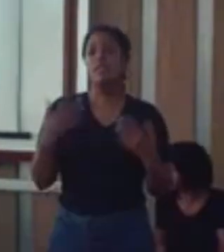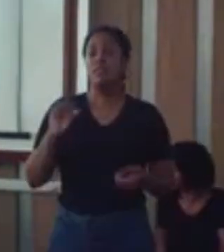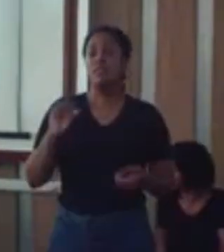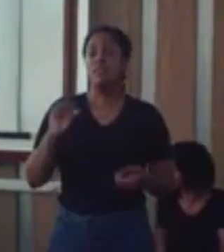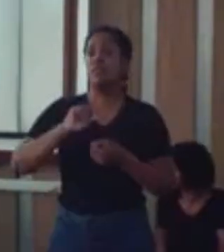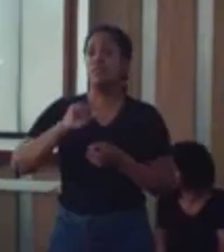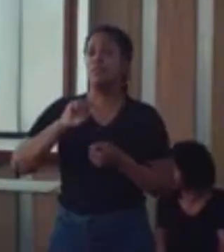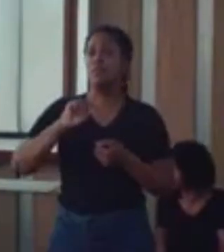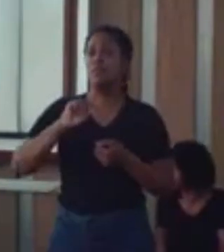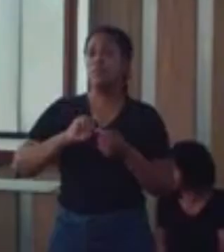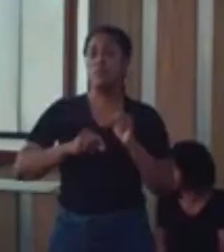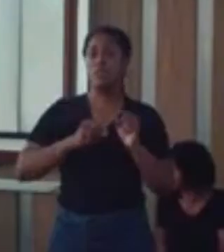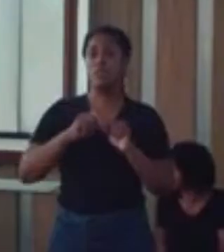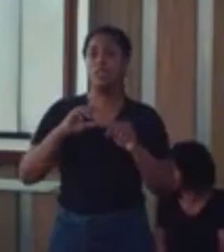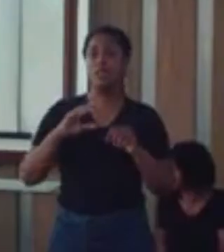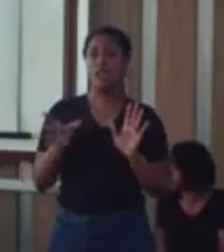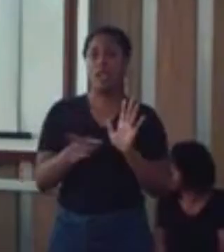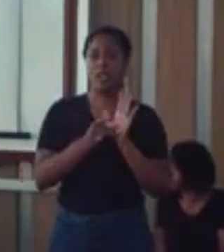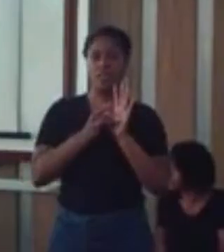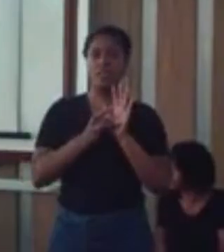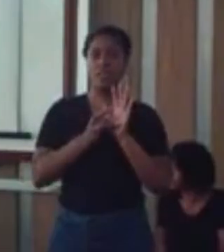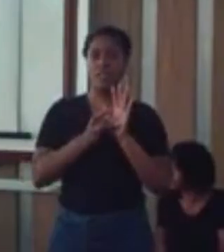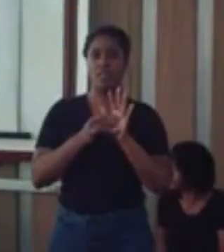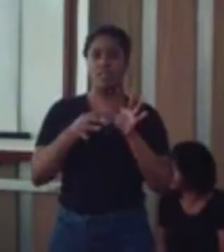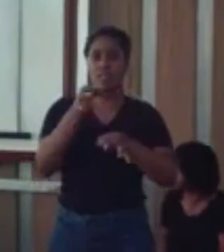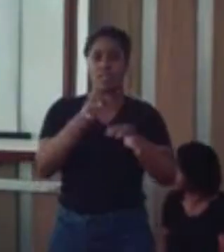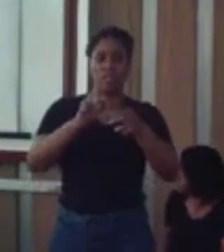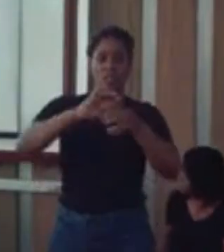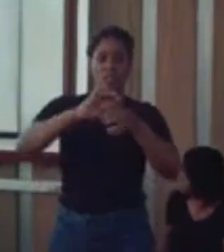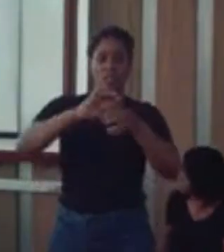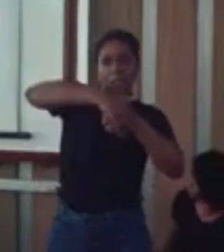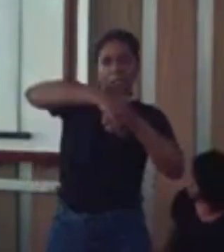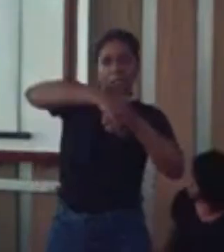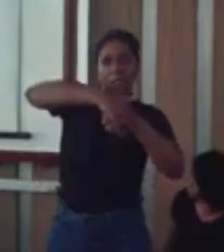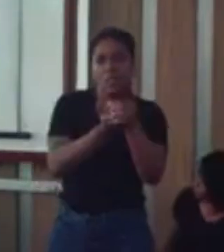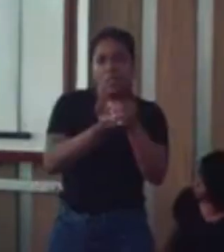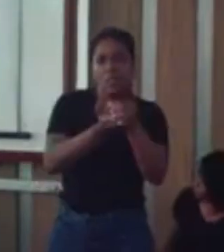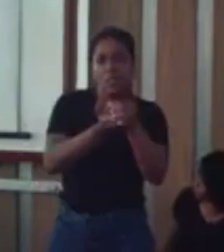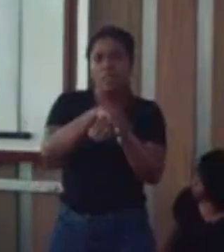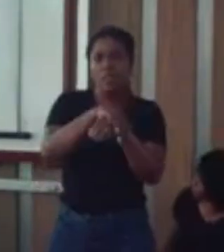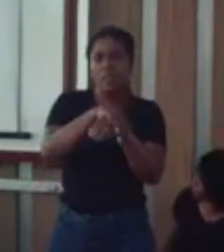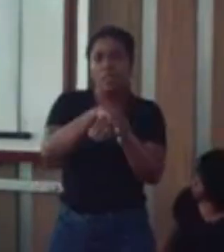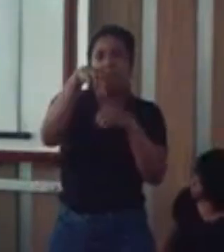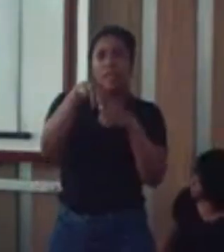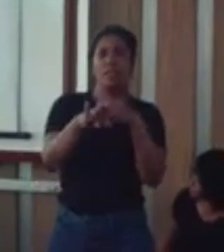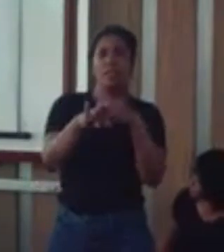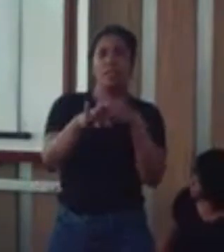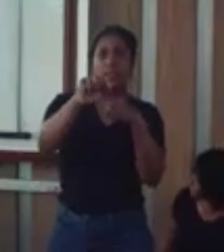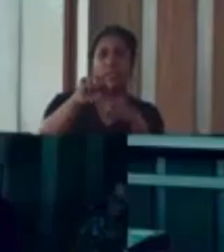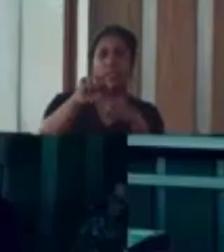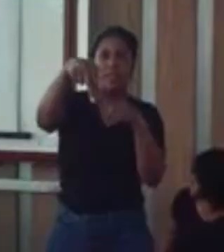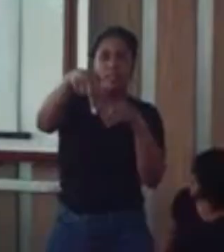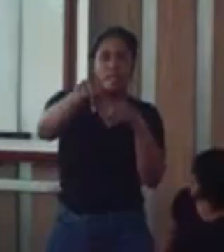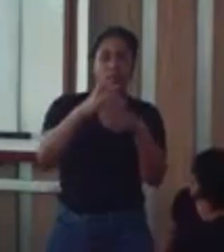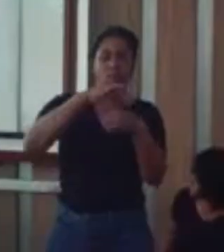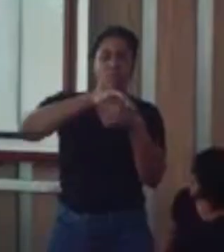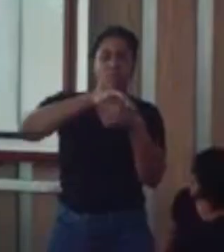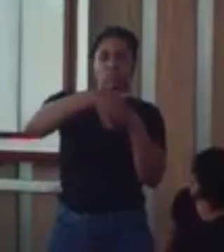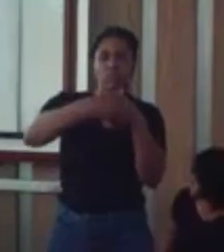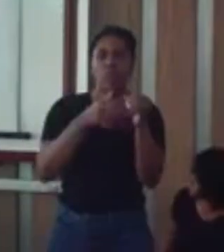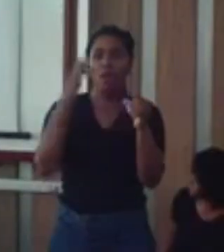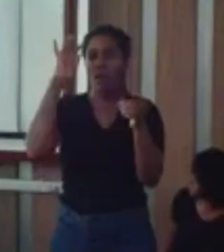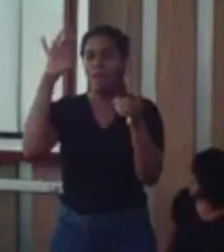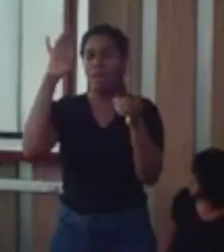fica preso na membrana da célula. Então, isso aqui é isso daqui, fica preso na membrana da célula. Vamos imaginar que aqui está o músculo,